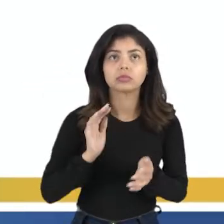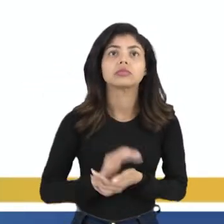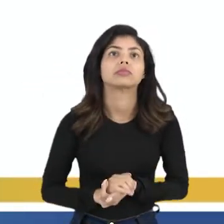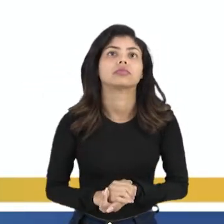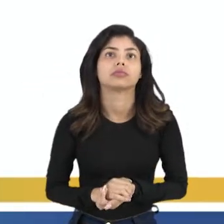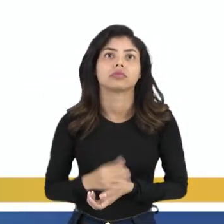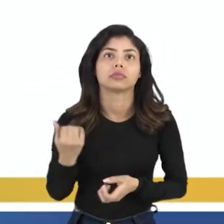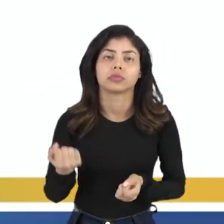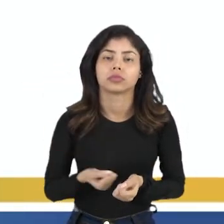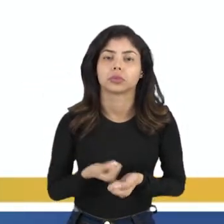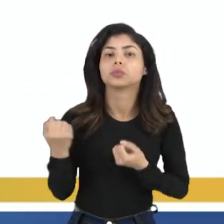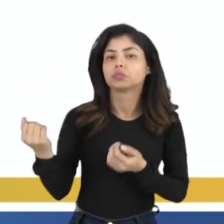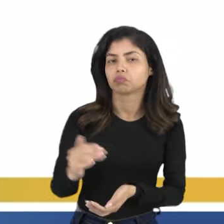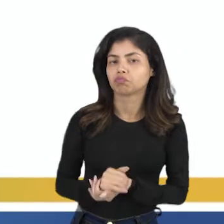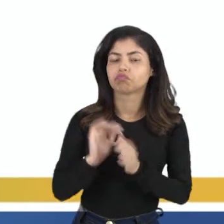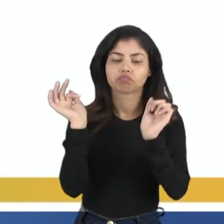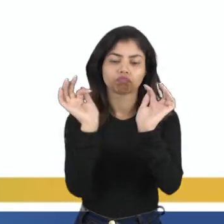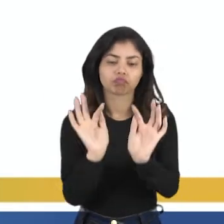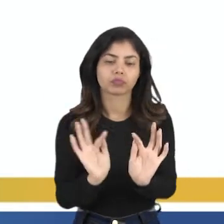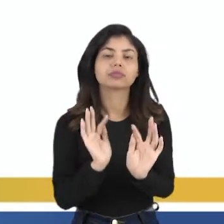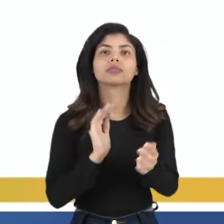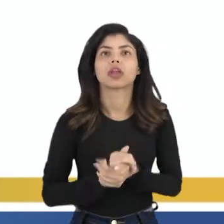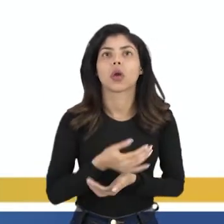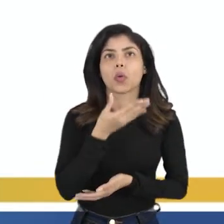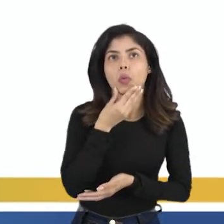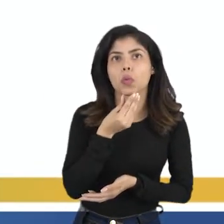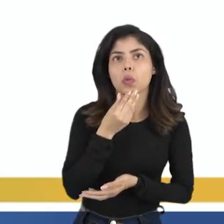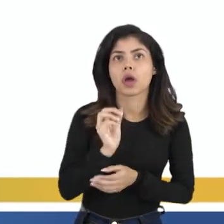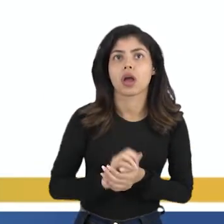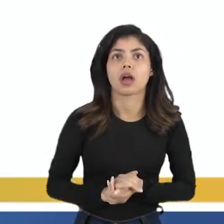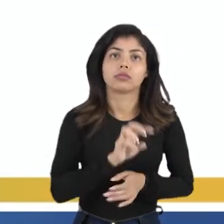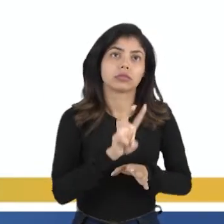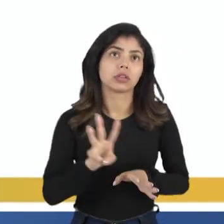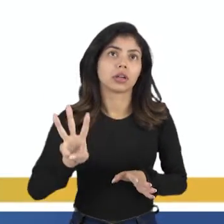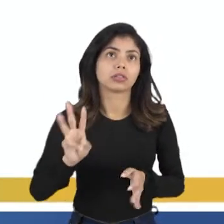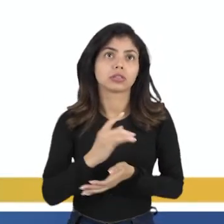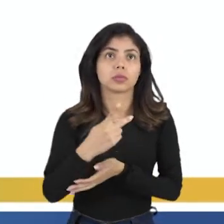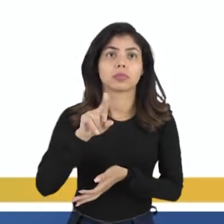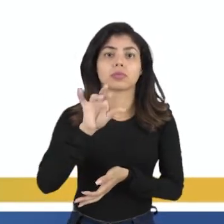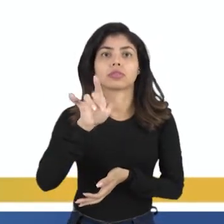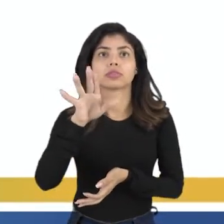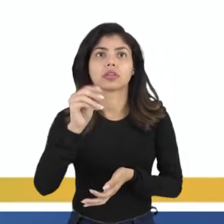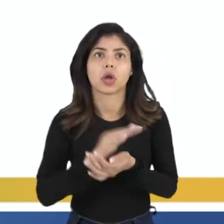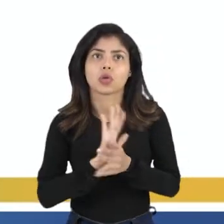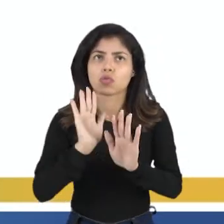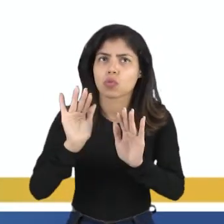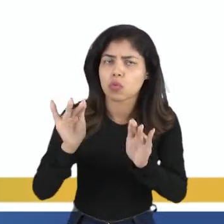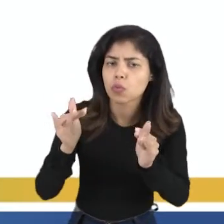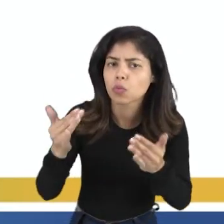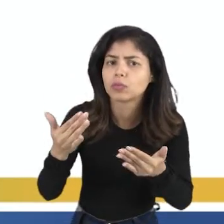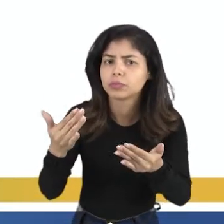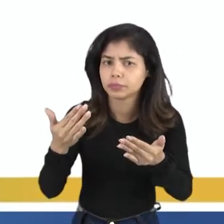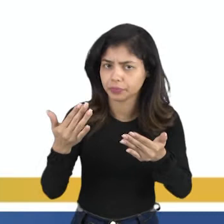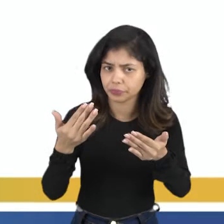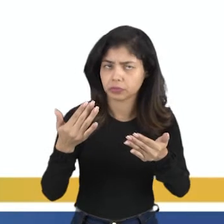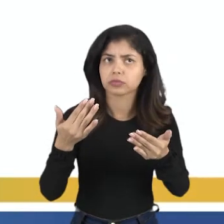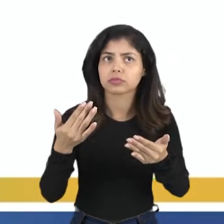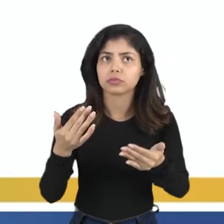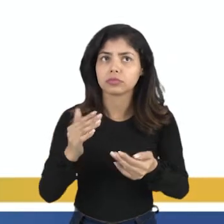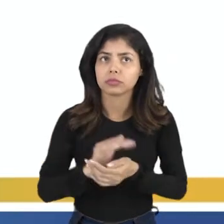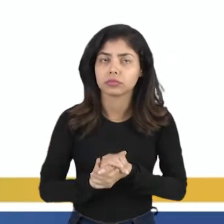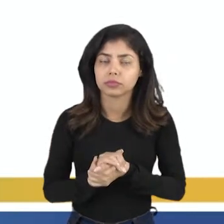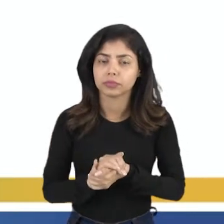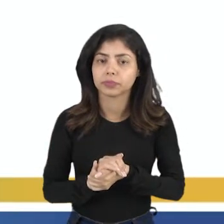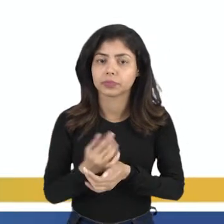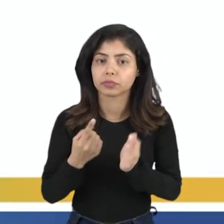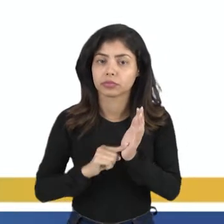texto 2, uma homenagem promovida por um site de publicidade. De que maneira, olha a pergunta, ele